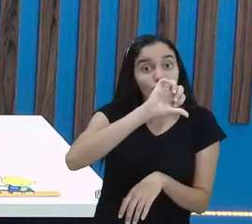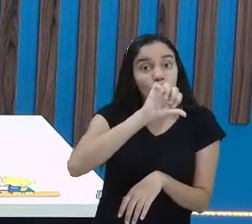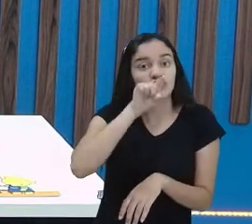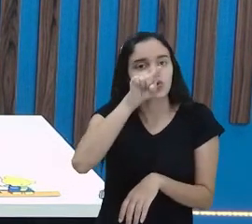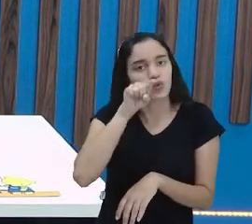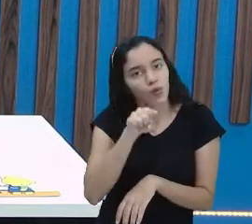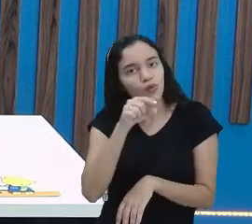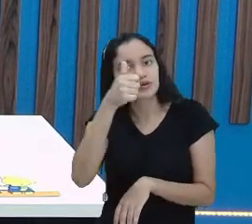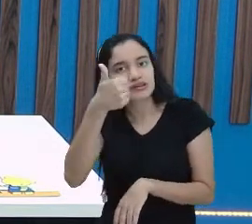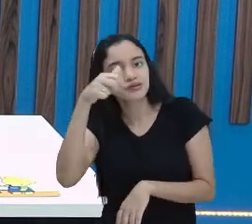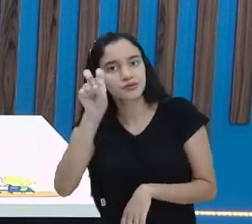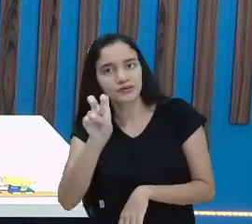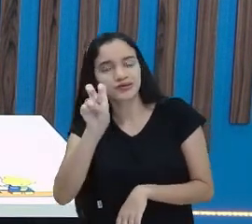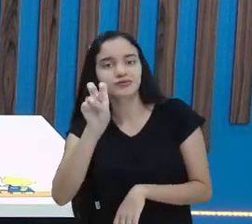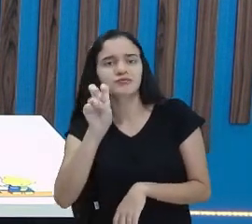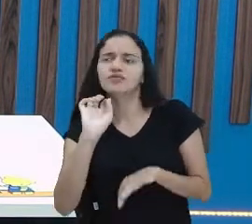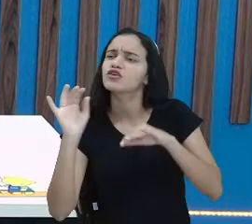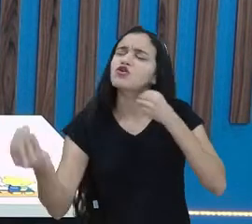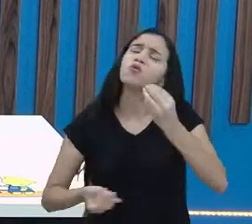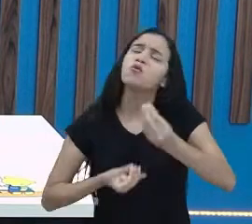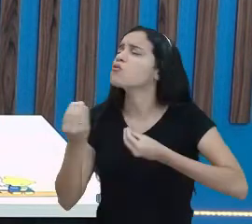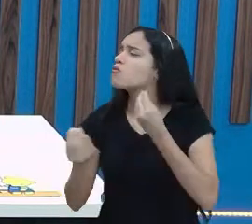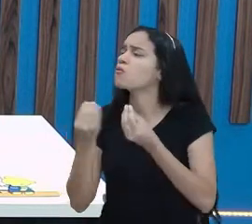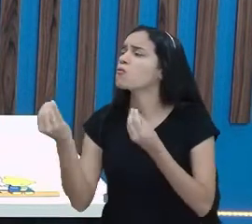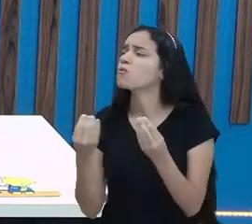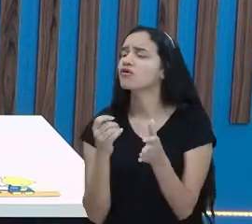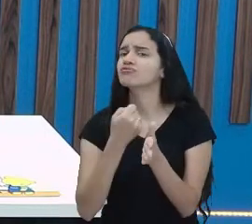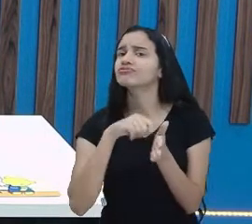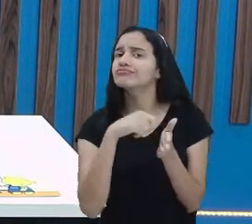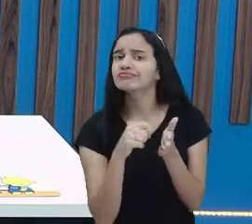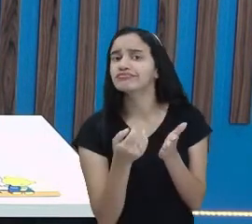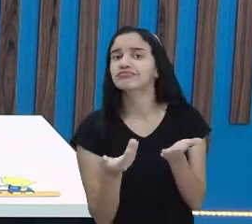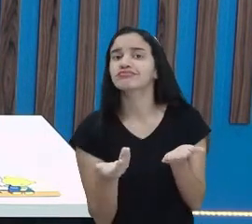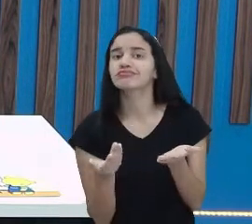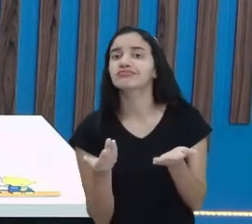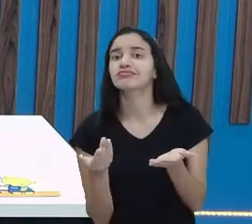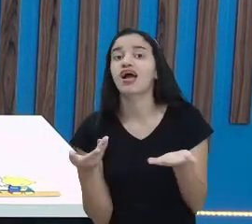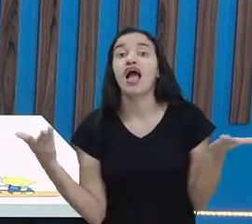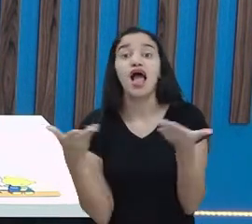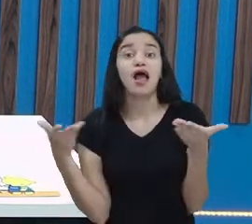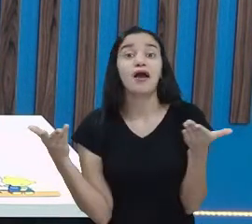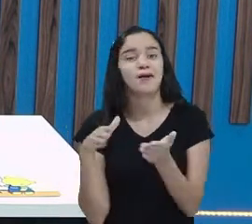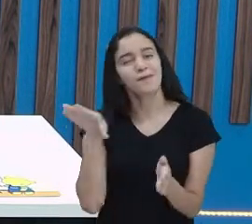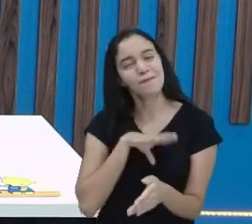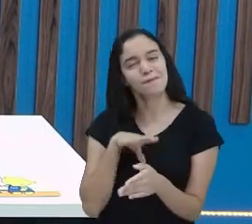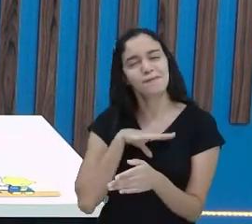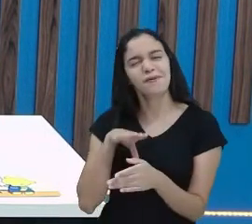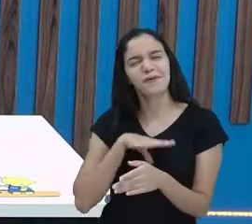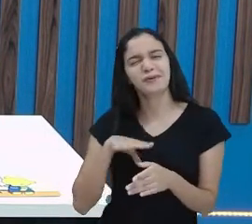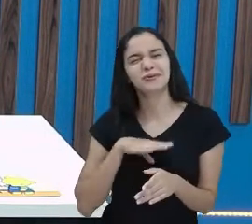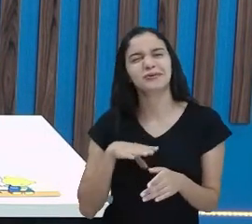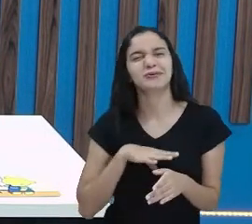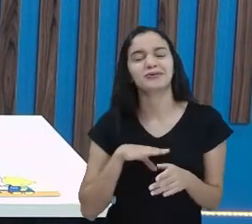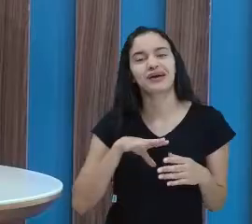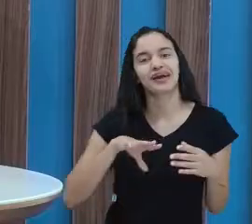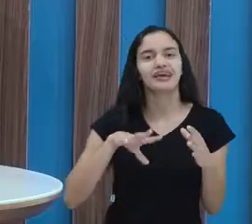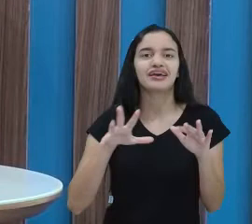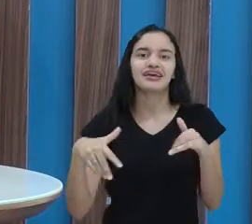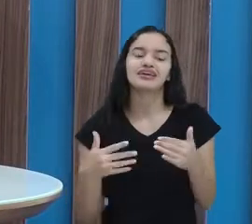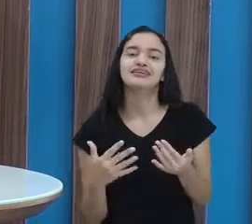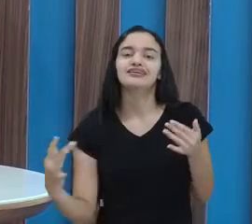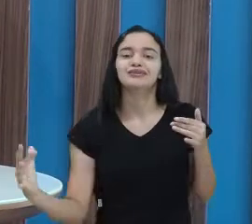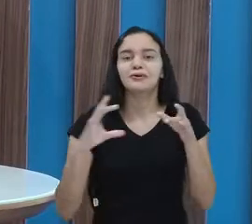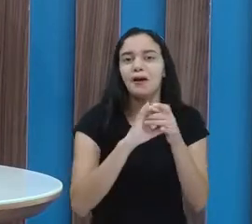2 pontinhos e o 15. E aí, como é que eu vou escrever? Olha, e agora a gente vai para português, um pouquinho de português e matemática, que é a hora